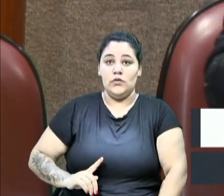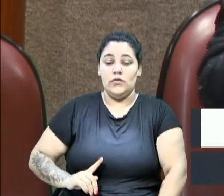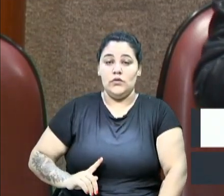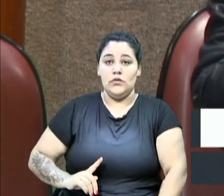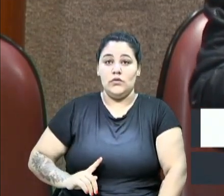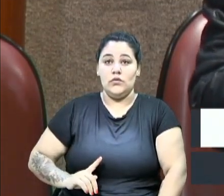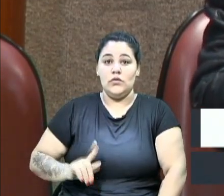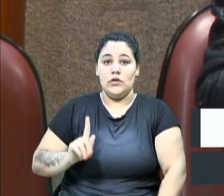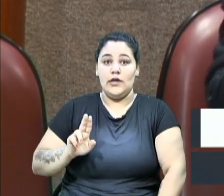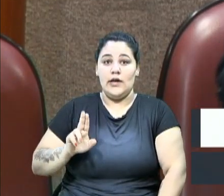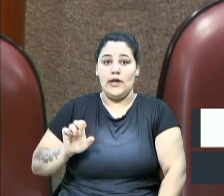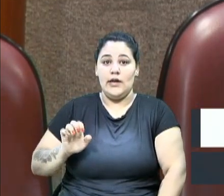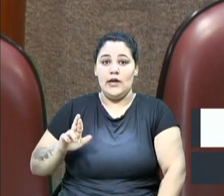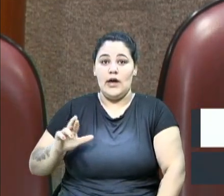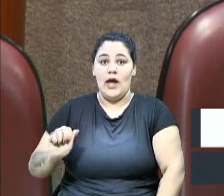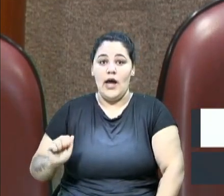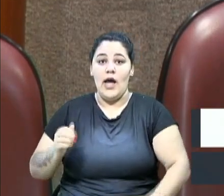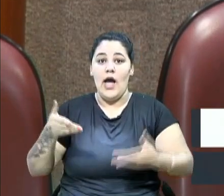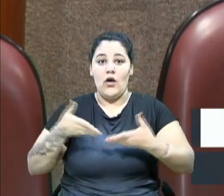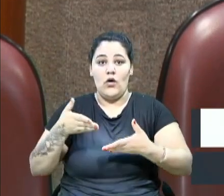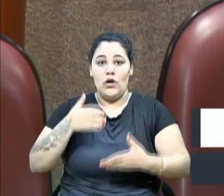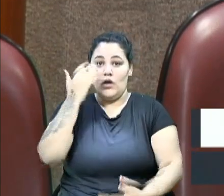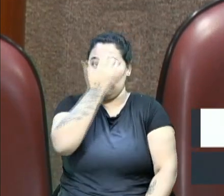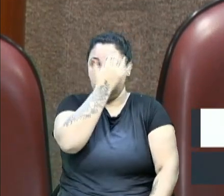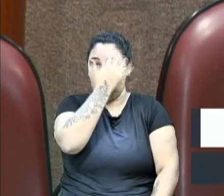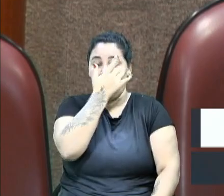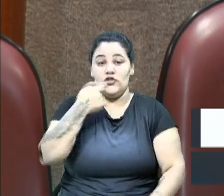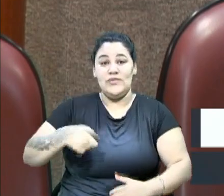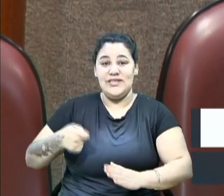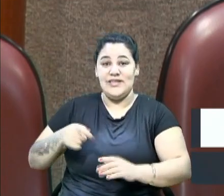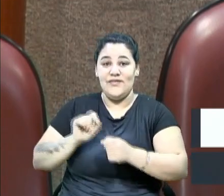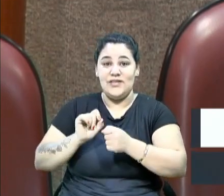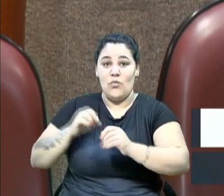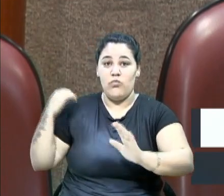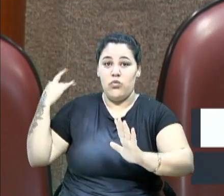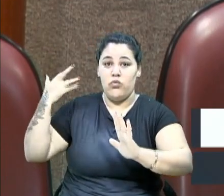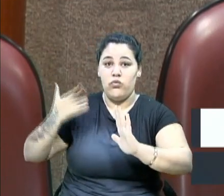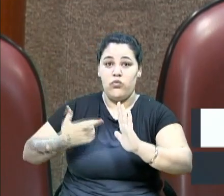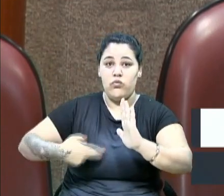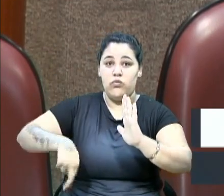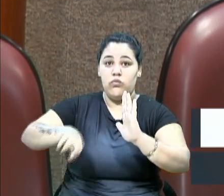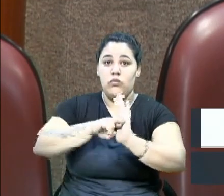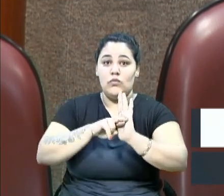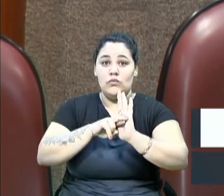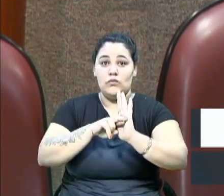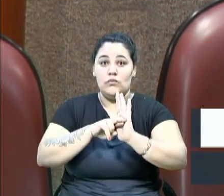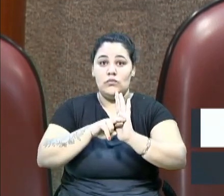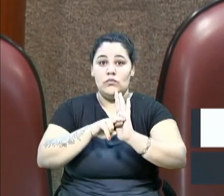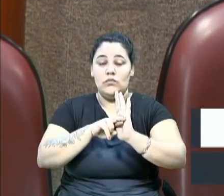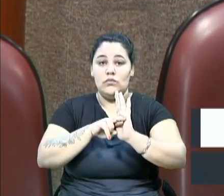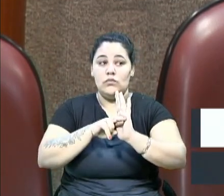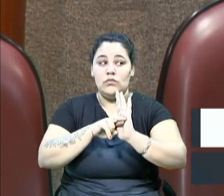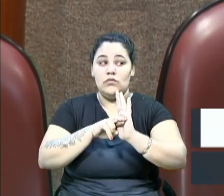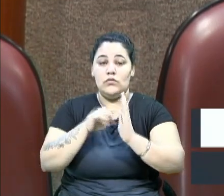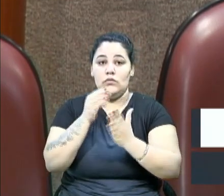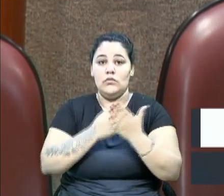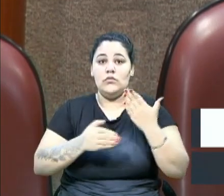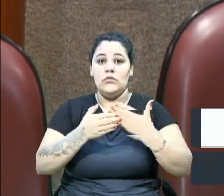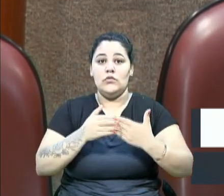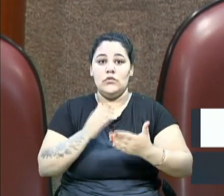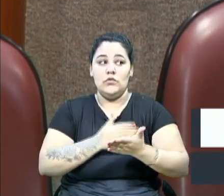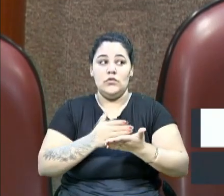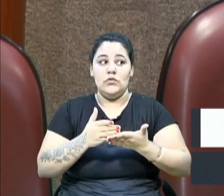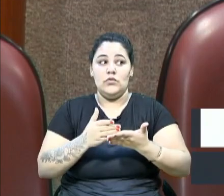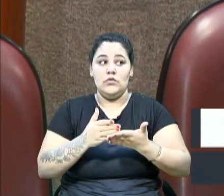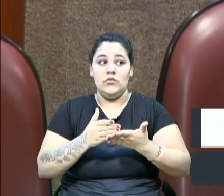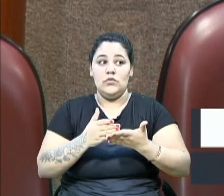pelo governo de ló então nós temos que fazer um resgate histórico importante porque além de tudo que nós passamos no